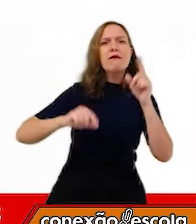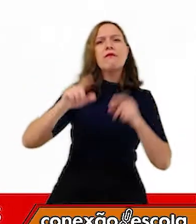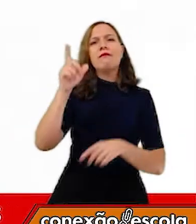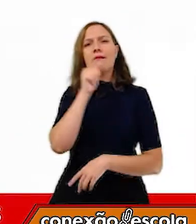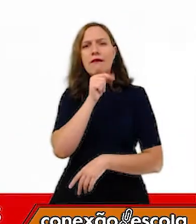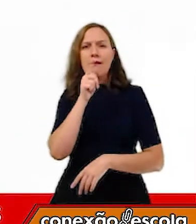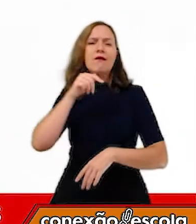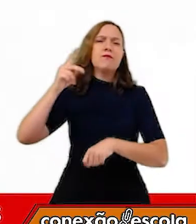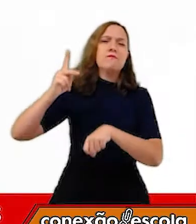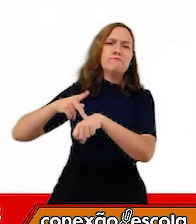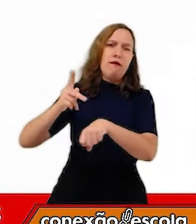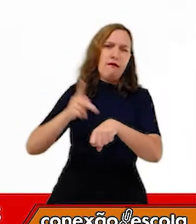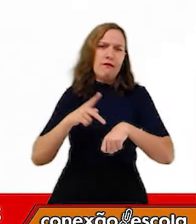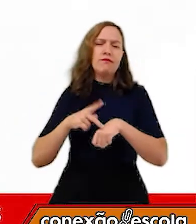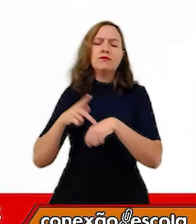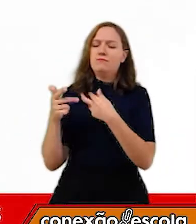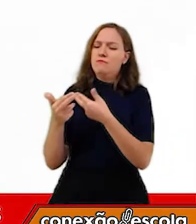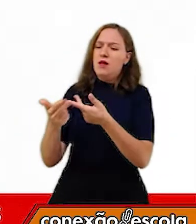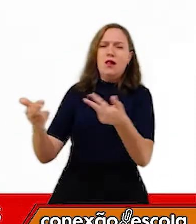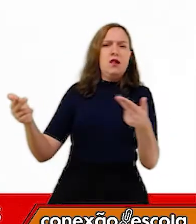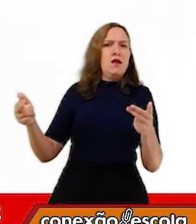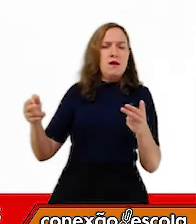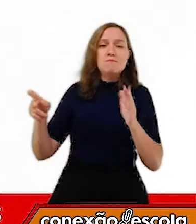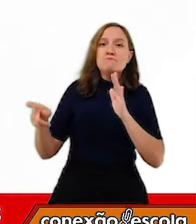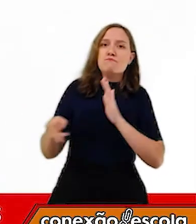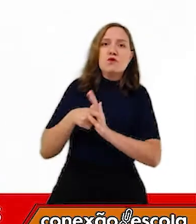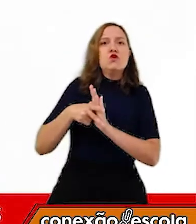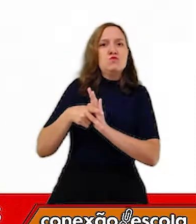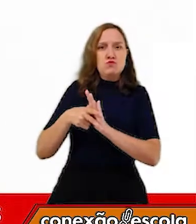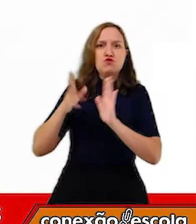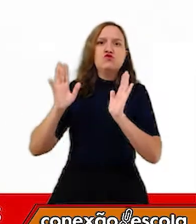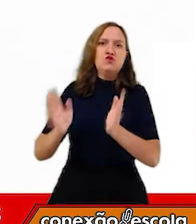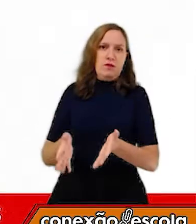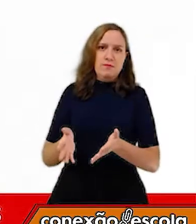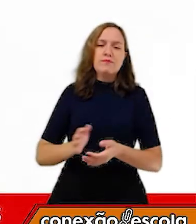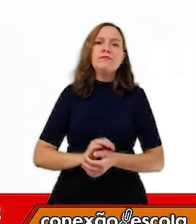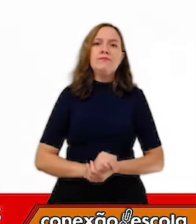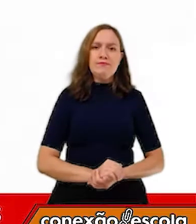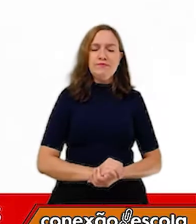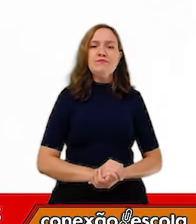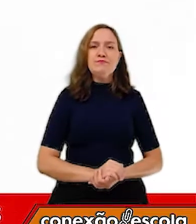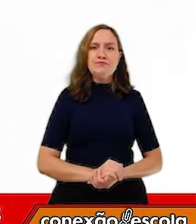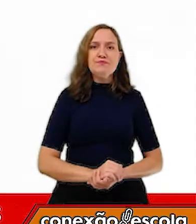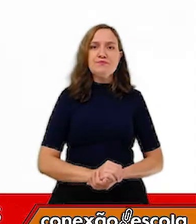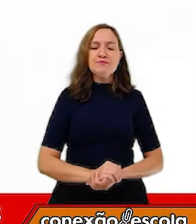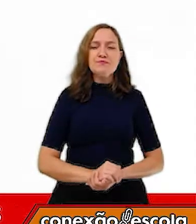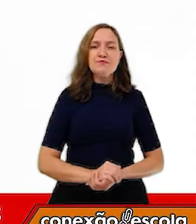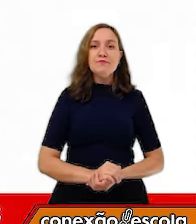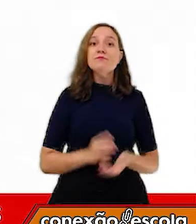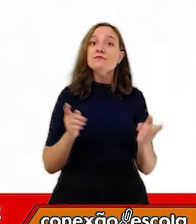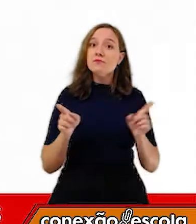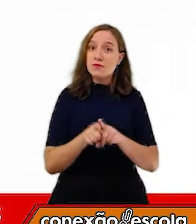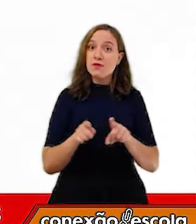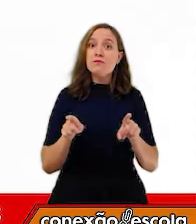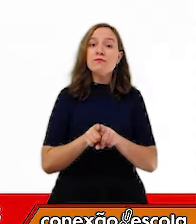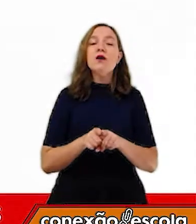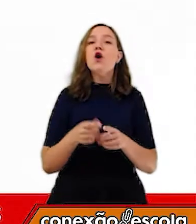elementos naturais, então são componentes naturais. E temos também os